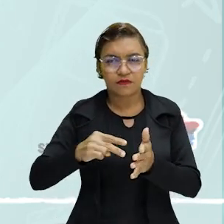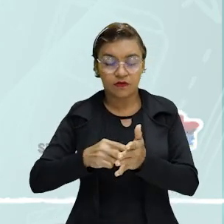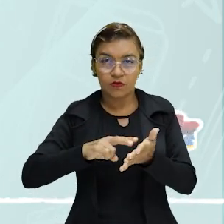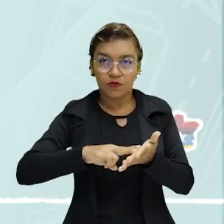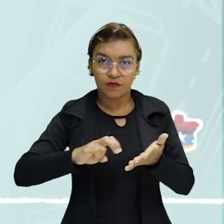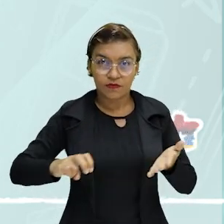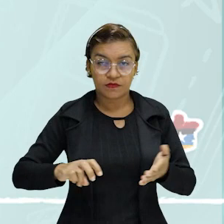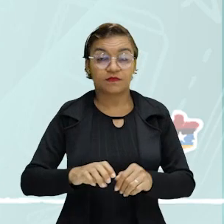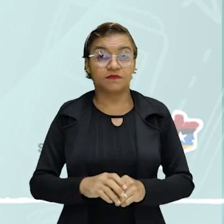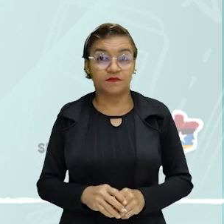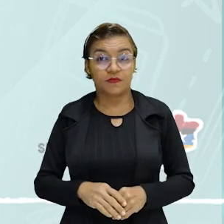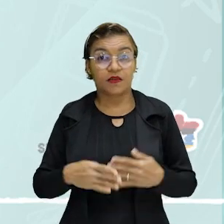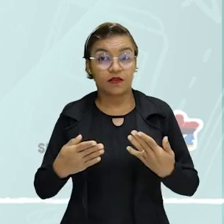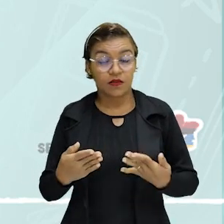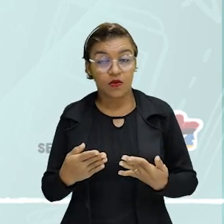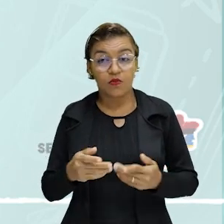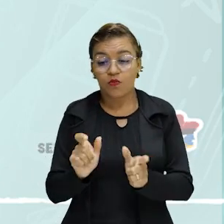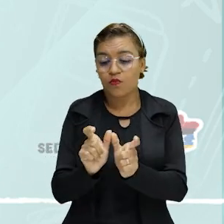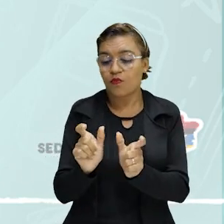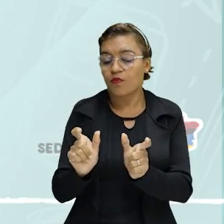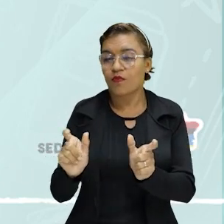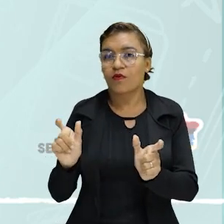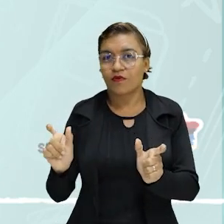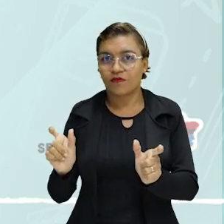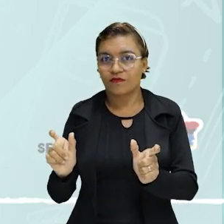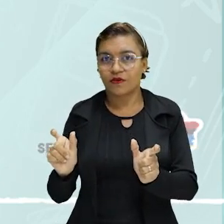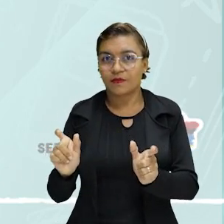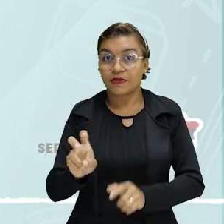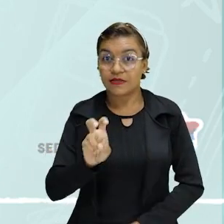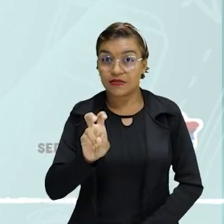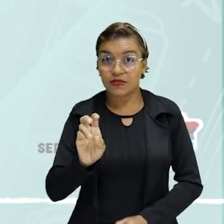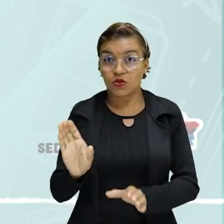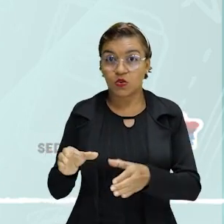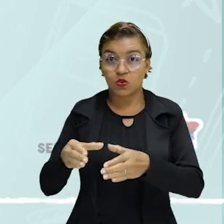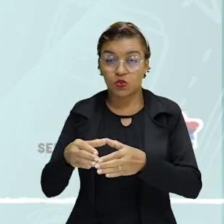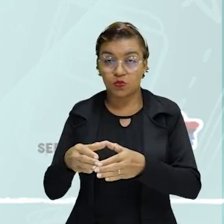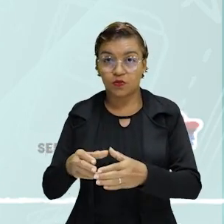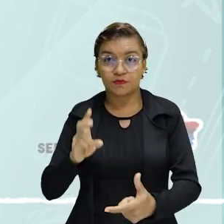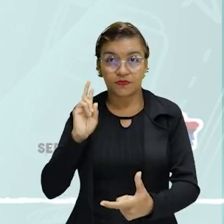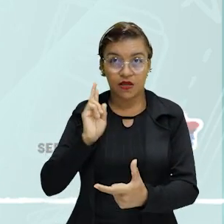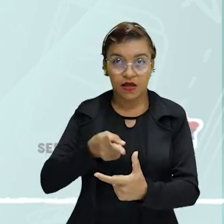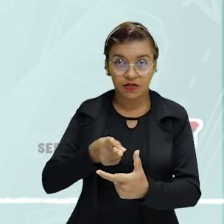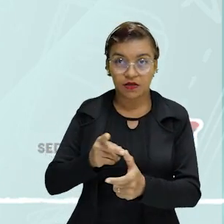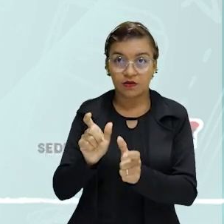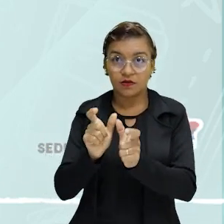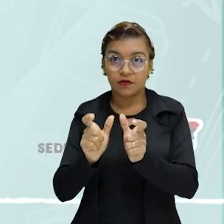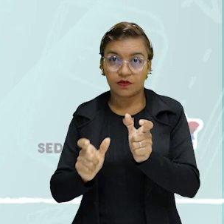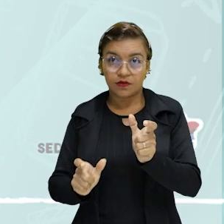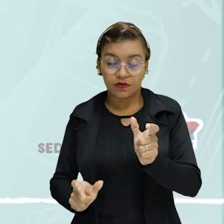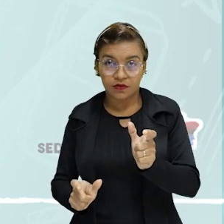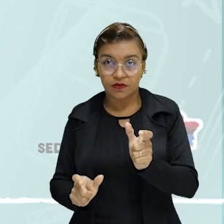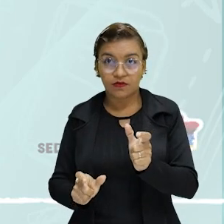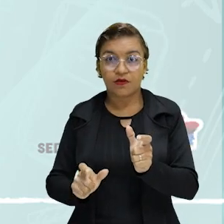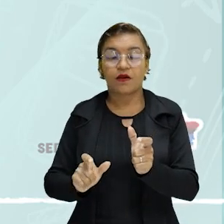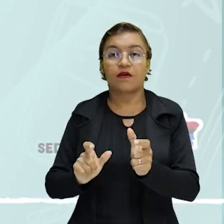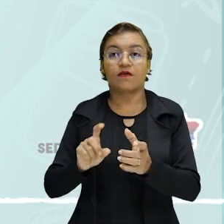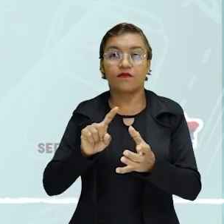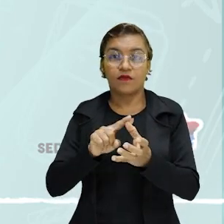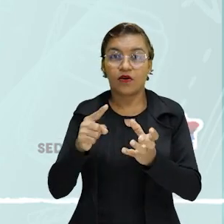vocábulo. Esses morfemas dividem-se em 5 grupos: radical, desinência, vogal